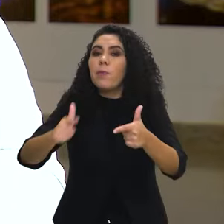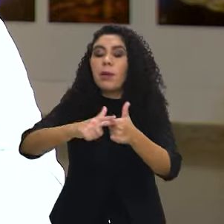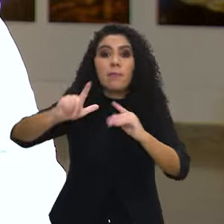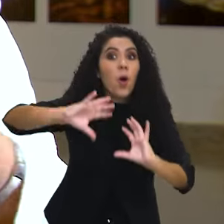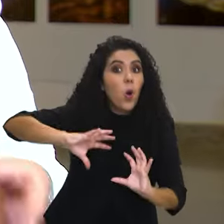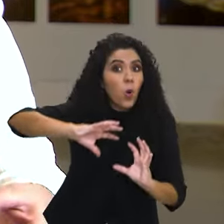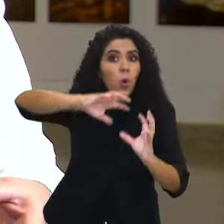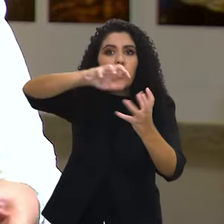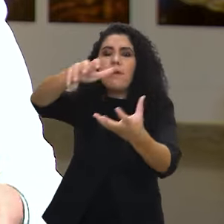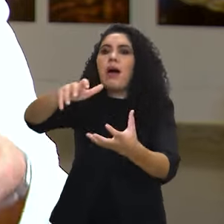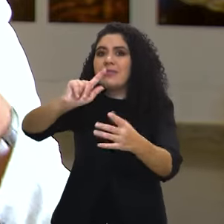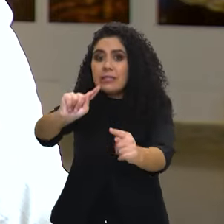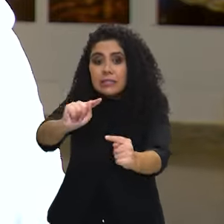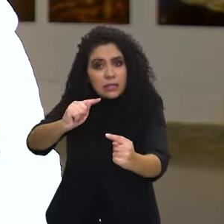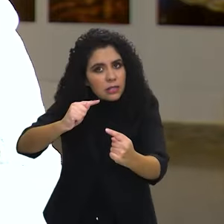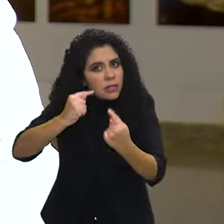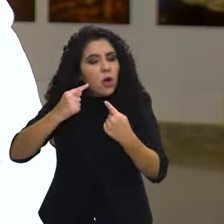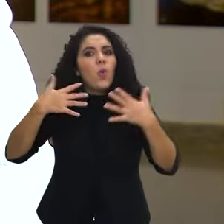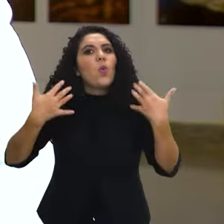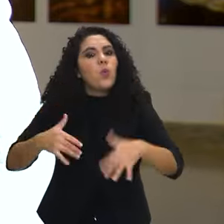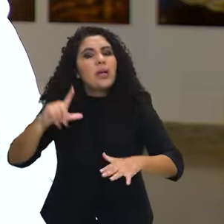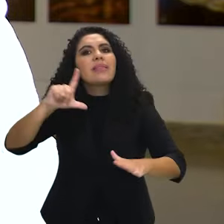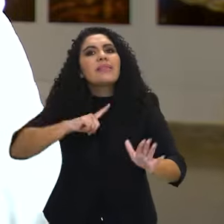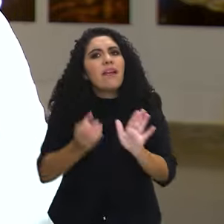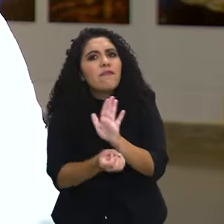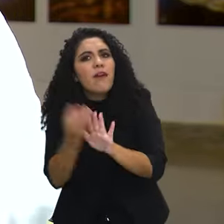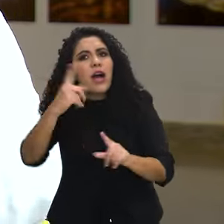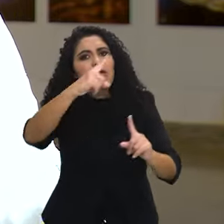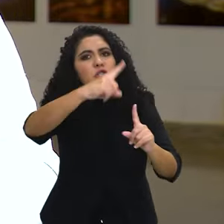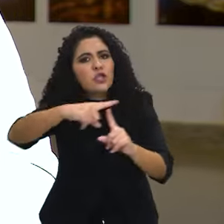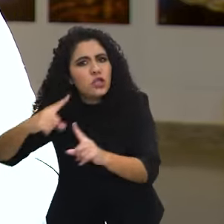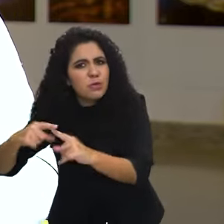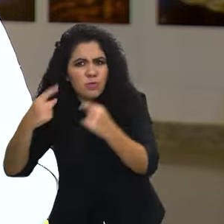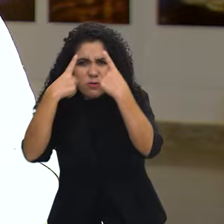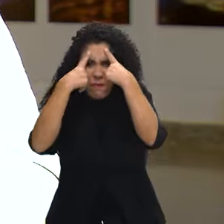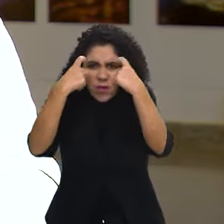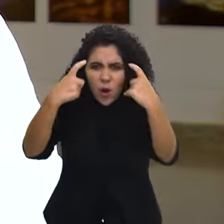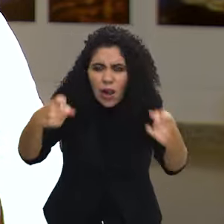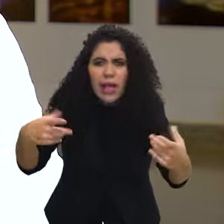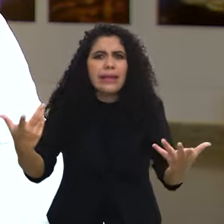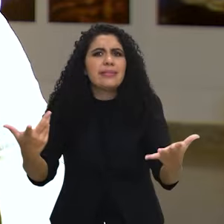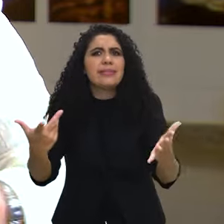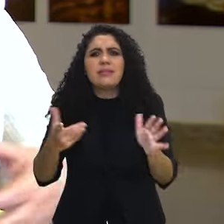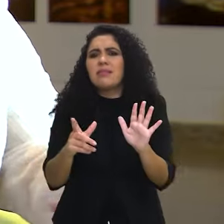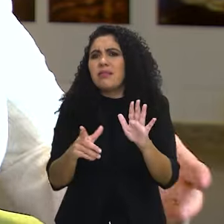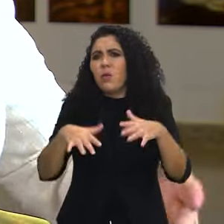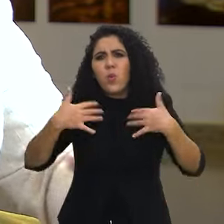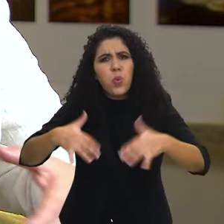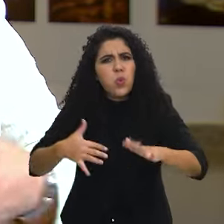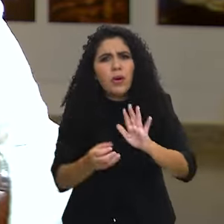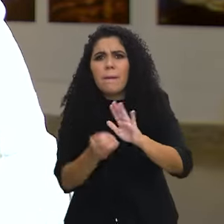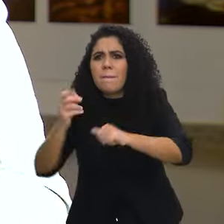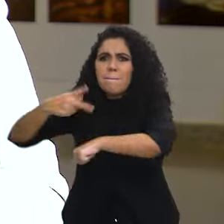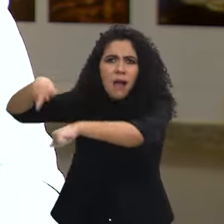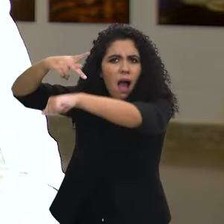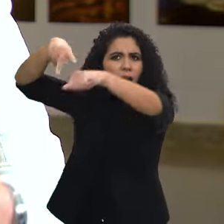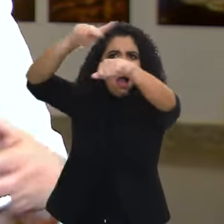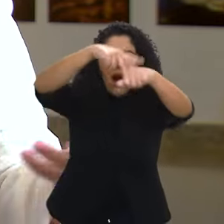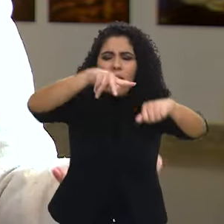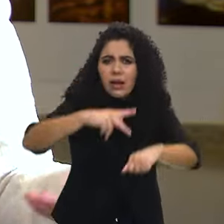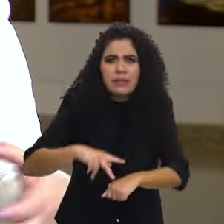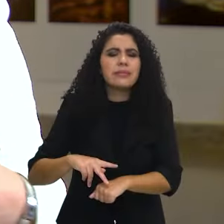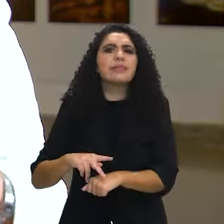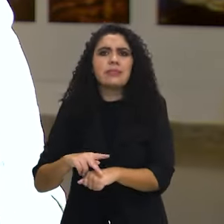Brasil é um desafio a violência sexual também é muito forte em vários países na